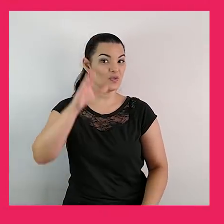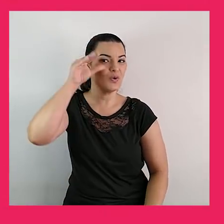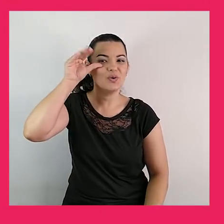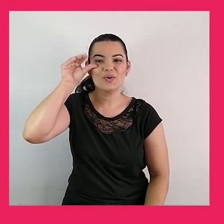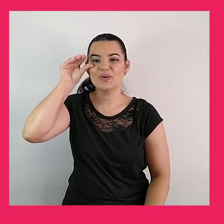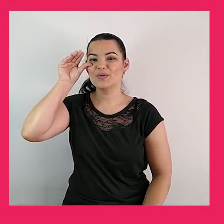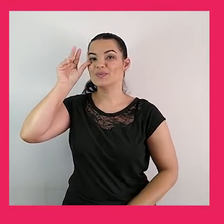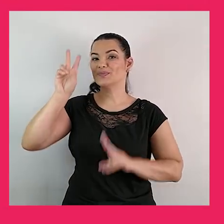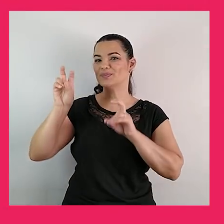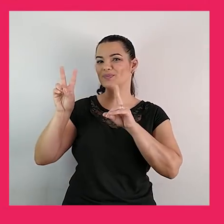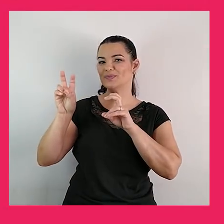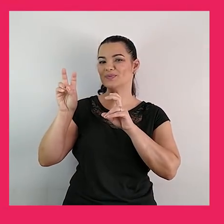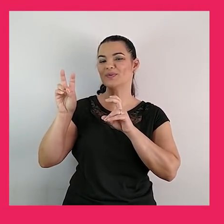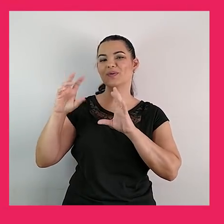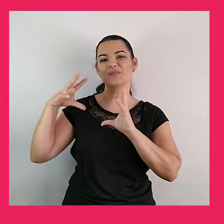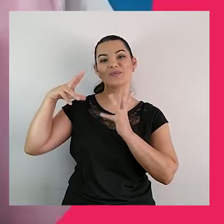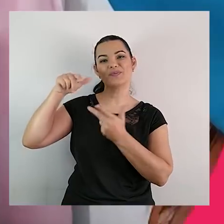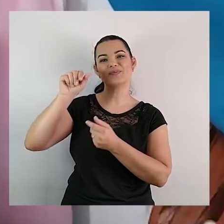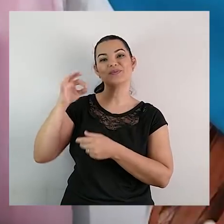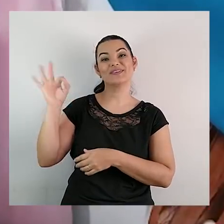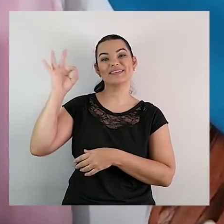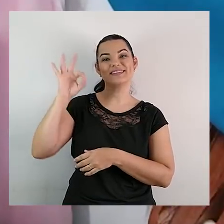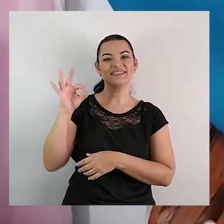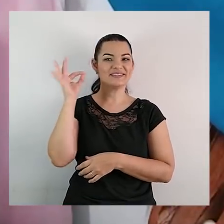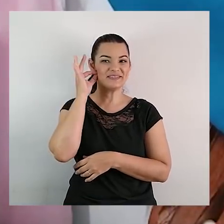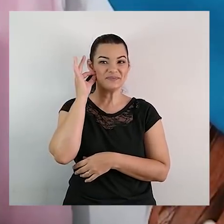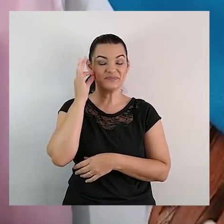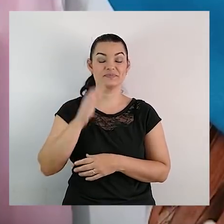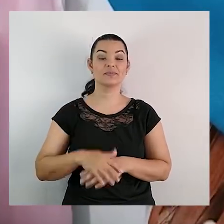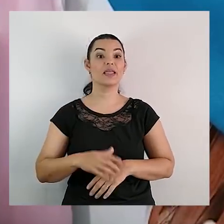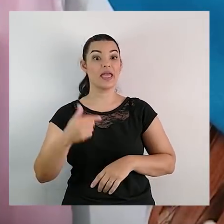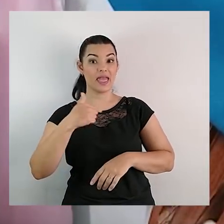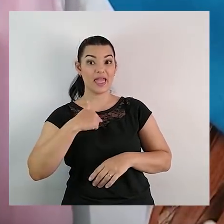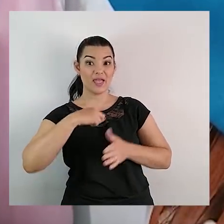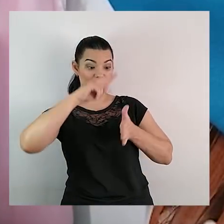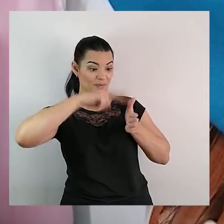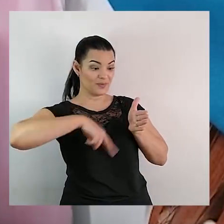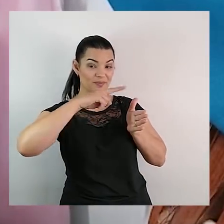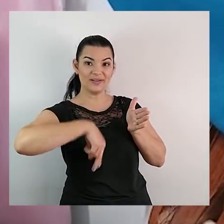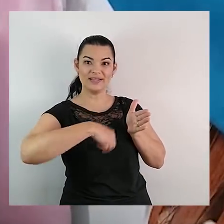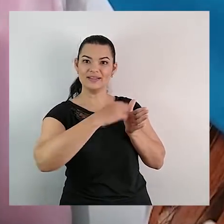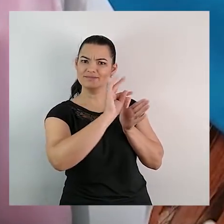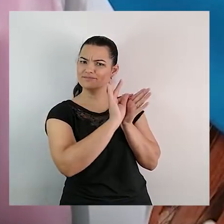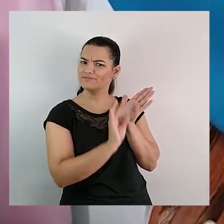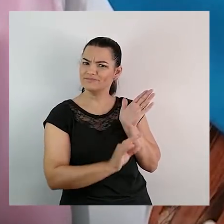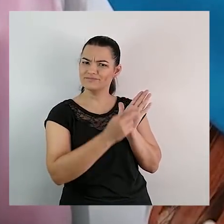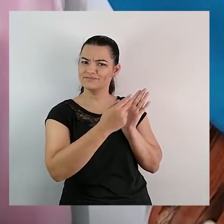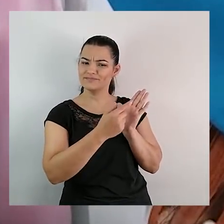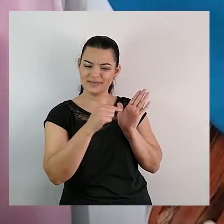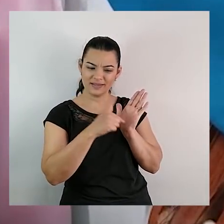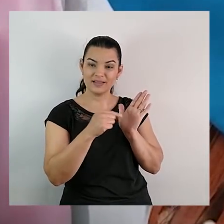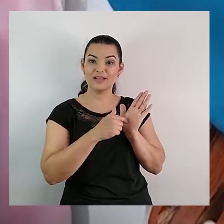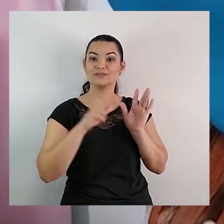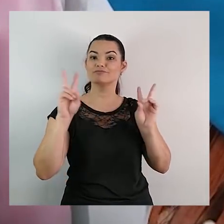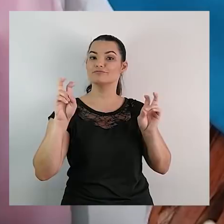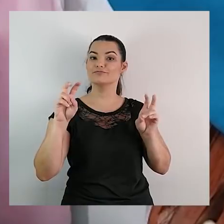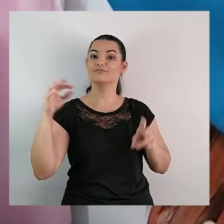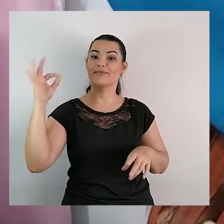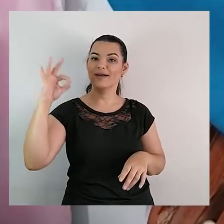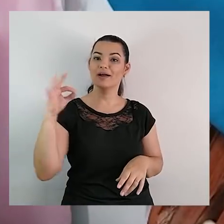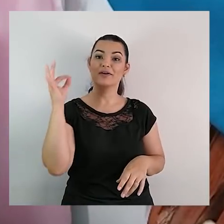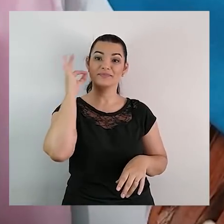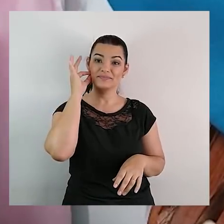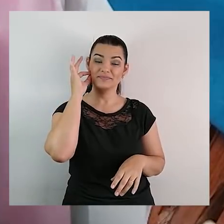Curiosidades sobre as abelhas. Sabe, crianças, eu estava lendo uma matéria sobre as abelhas e eu achei